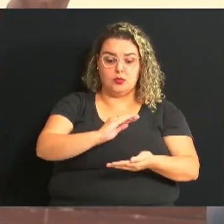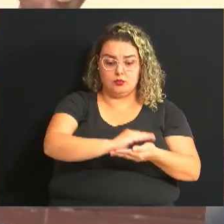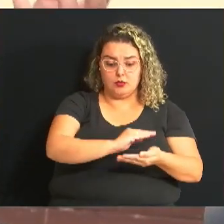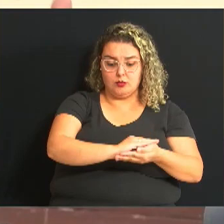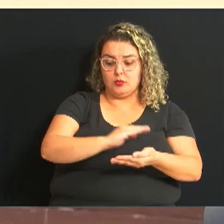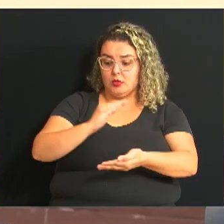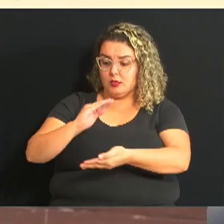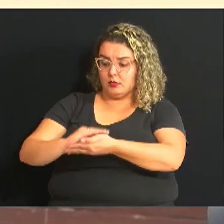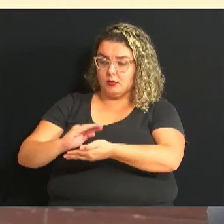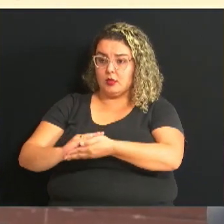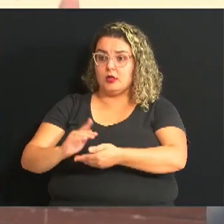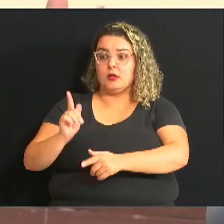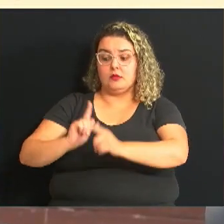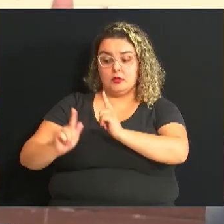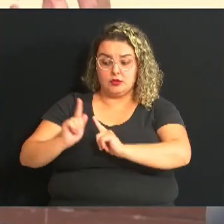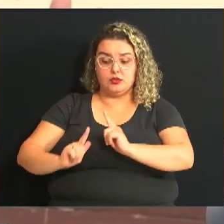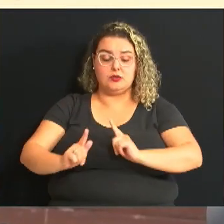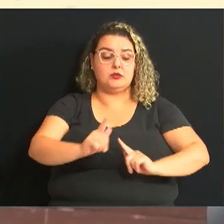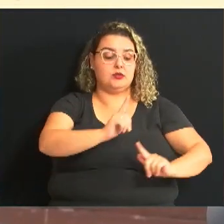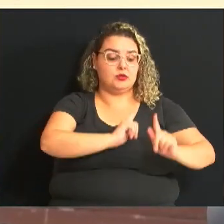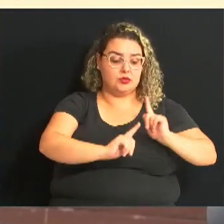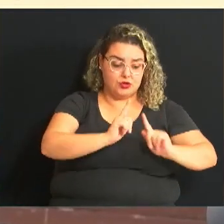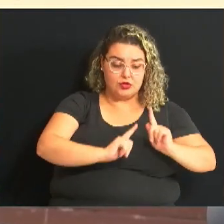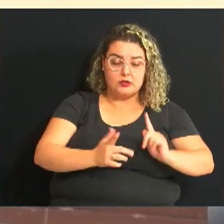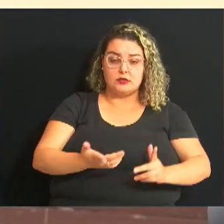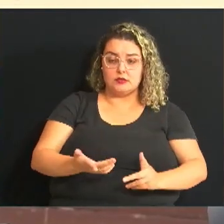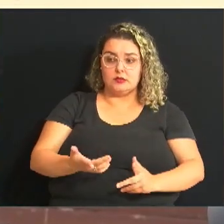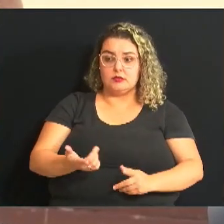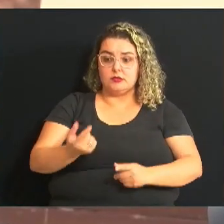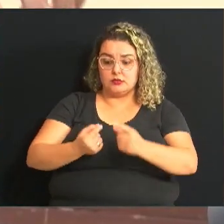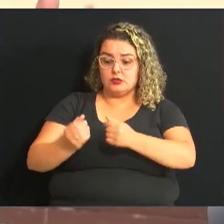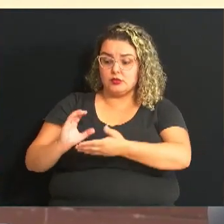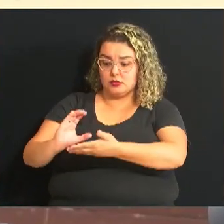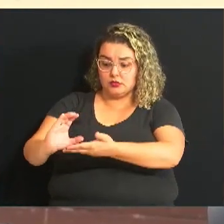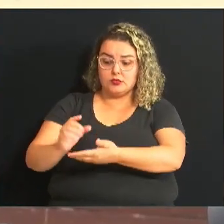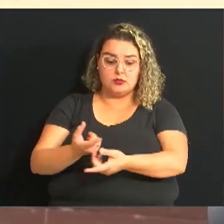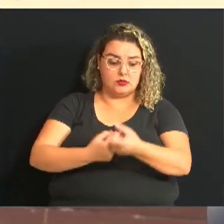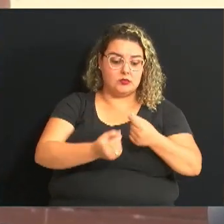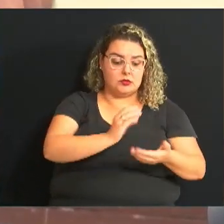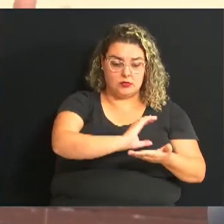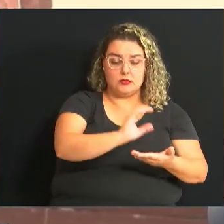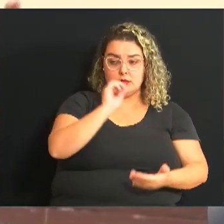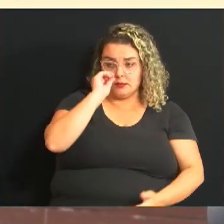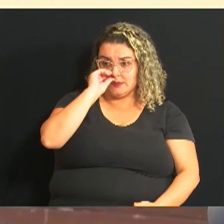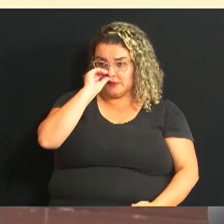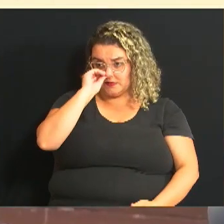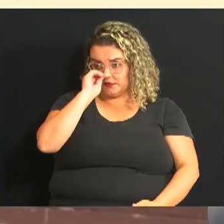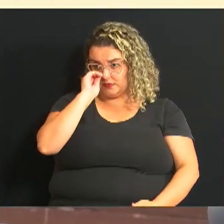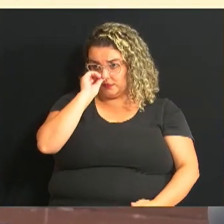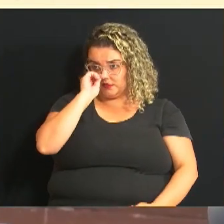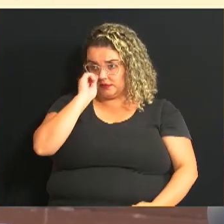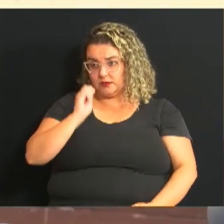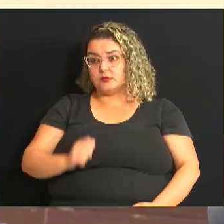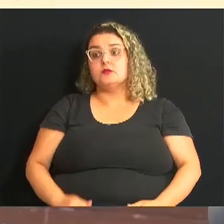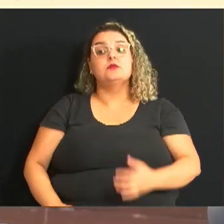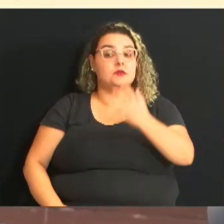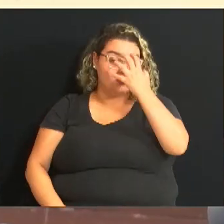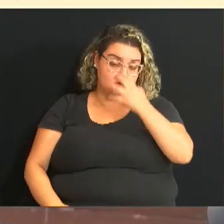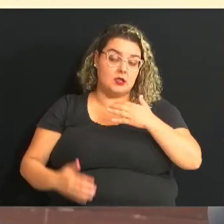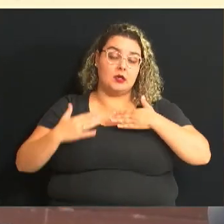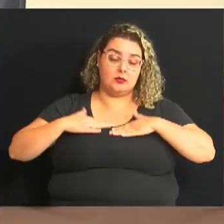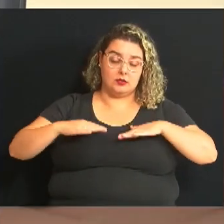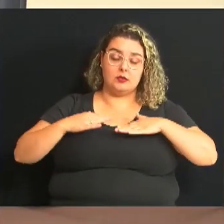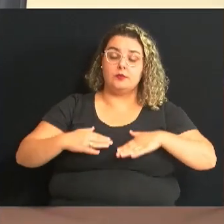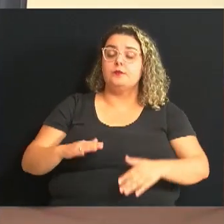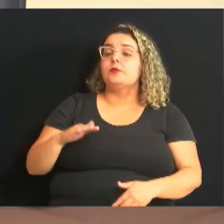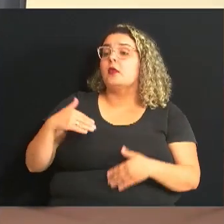a gestão dessa destinação. E de forma séria, com muita tranquilidade. Agora, quando a